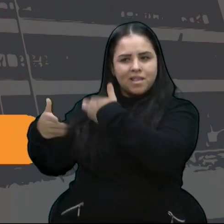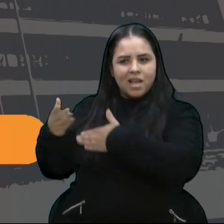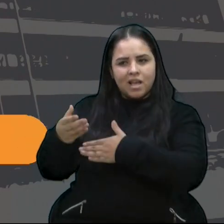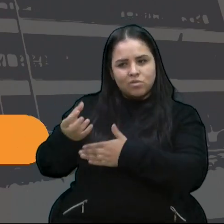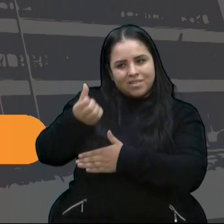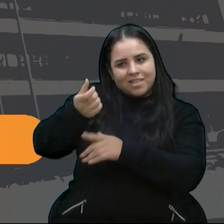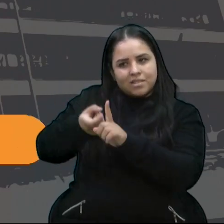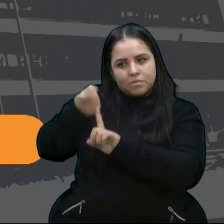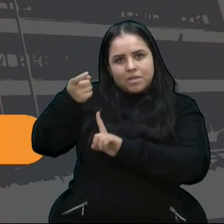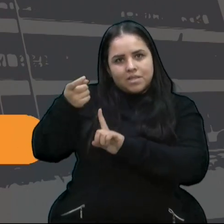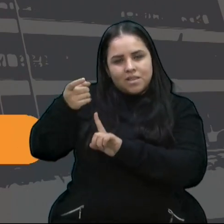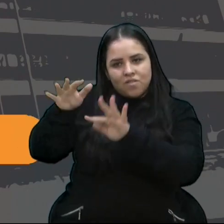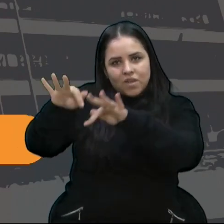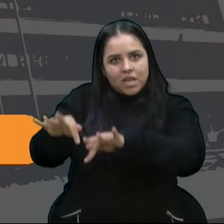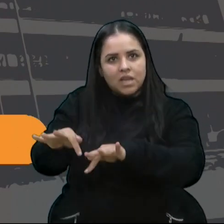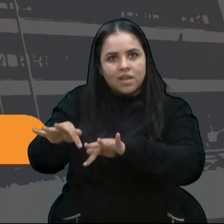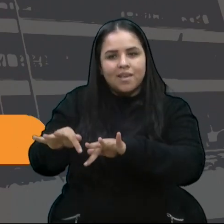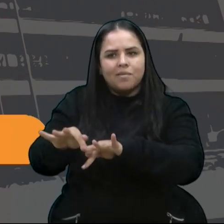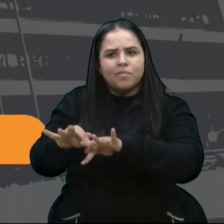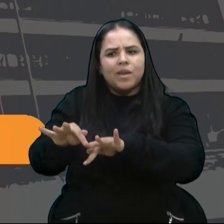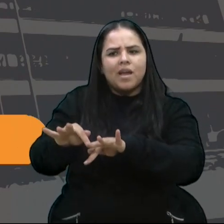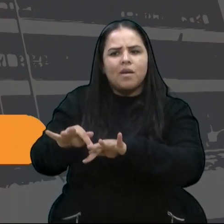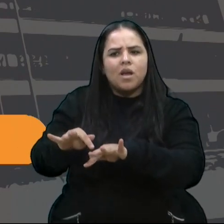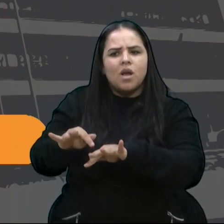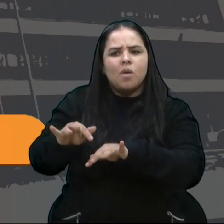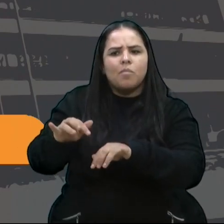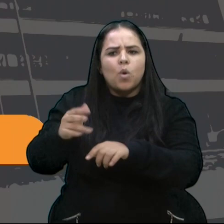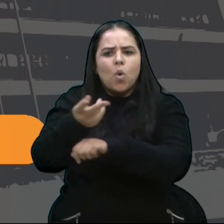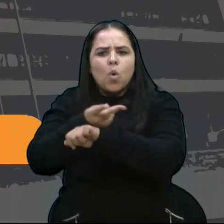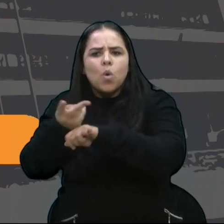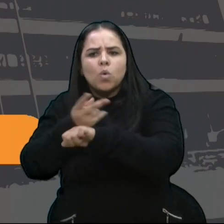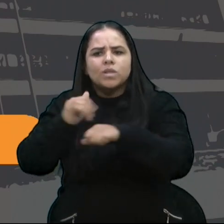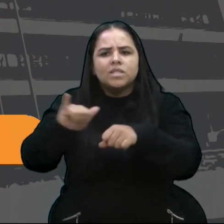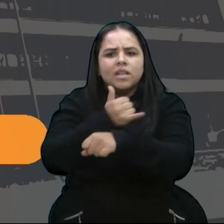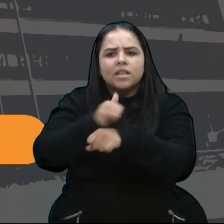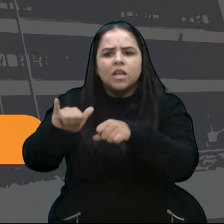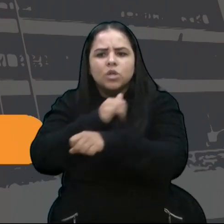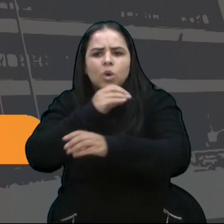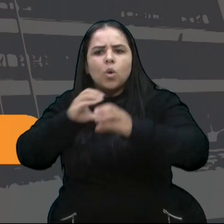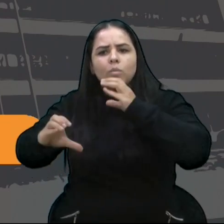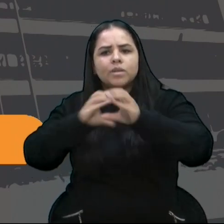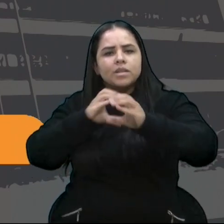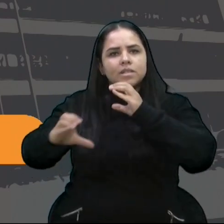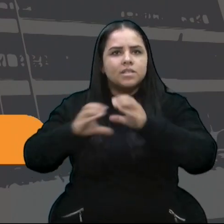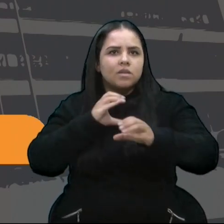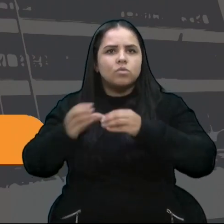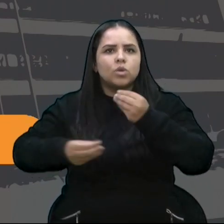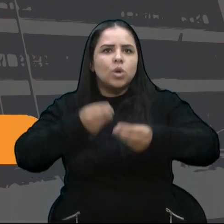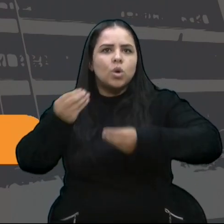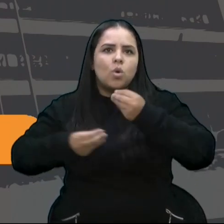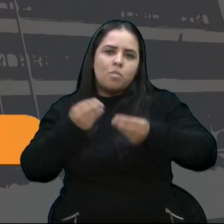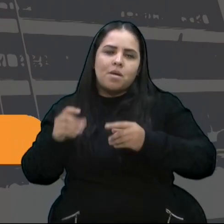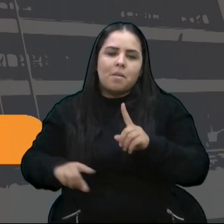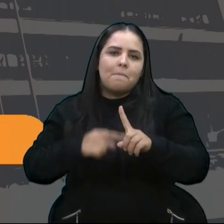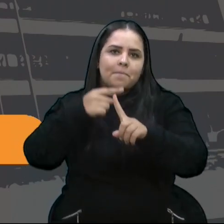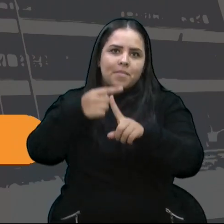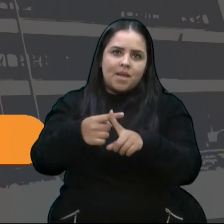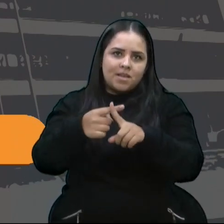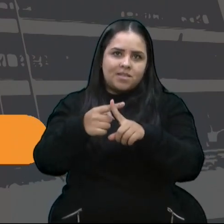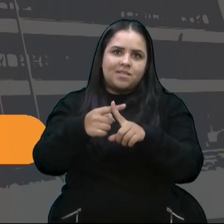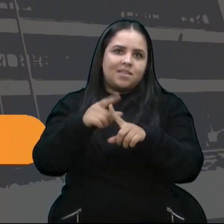na procura por estratégias de comunicação e por ferramentas também de comunicação, principalmente as ferramentas mais digitais.